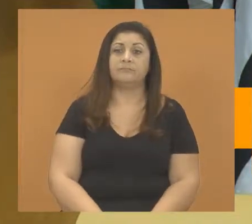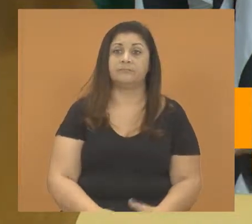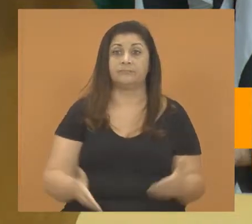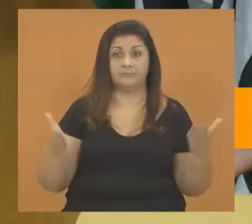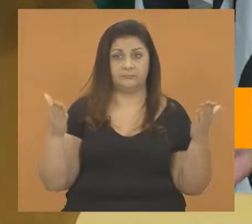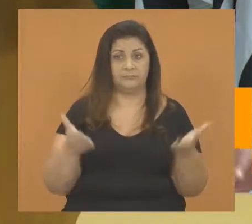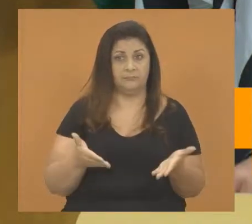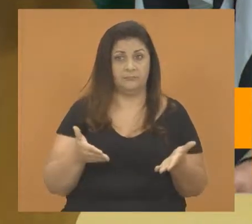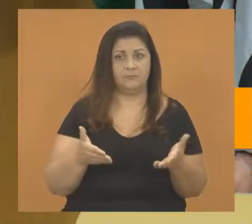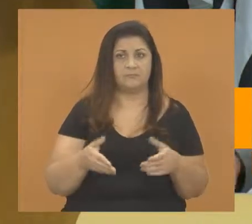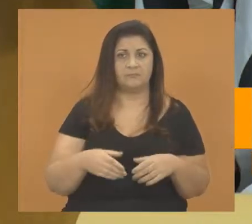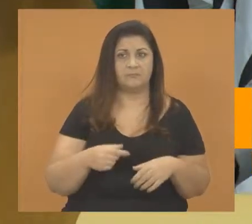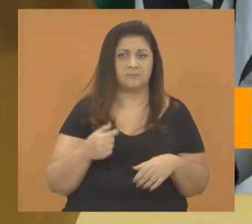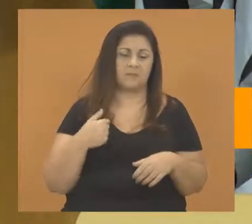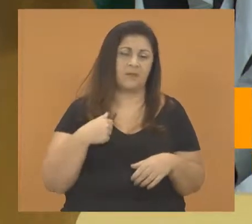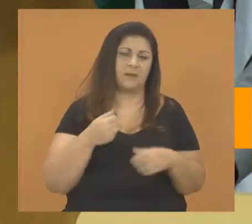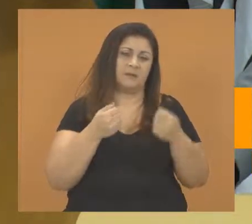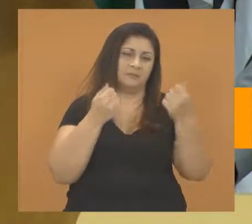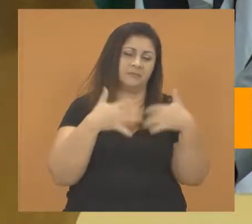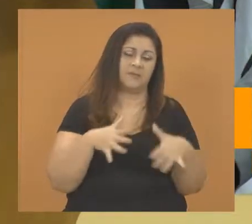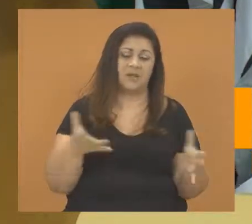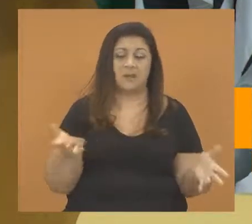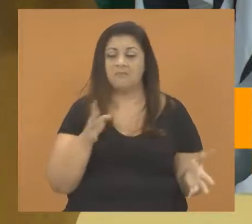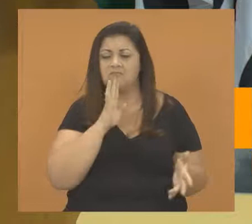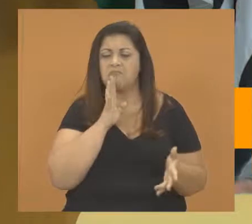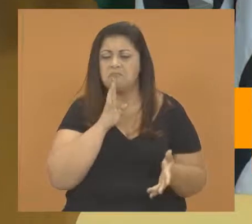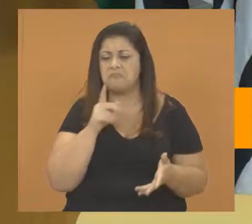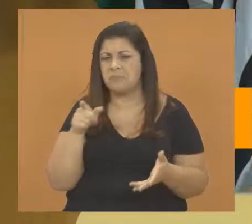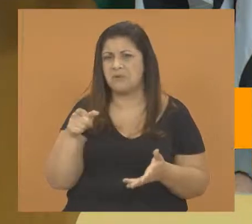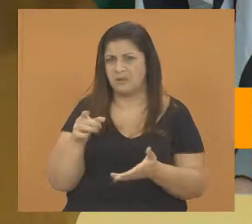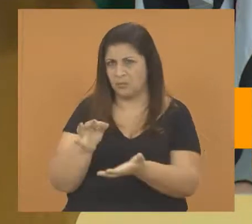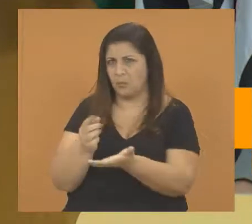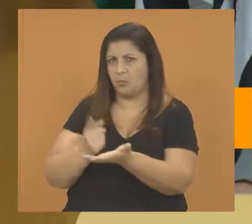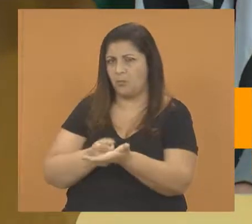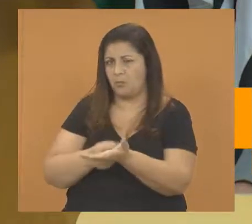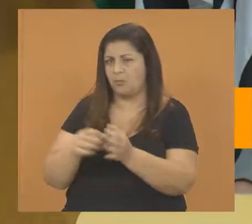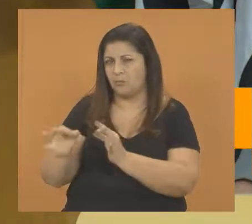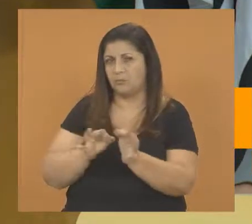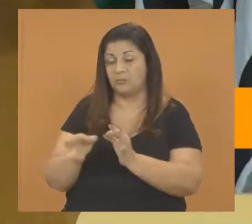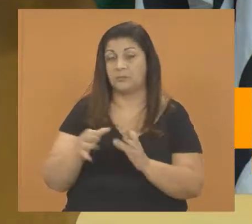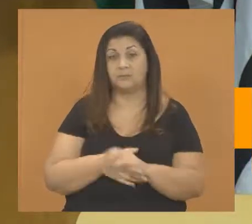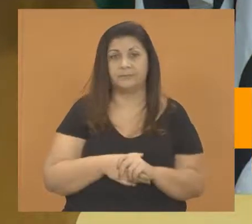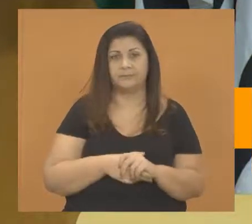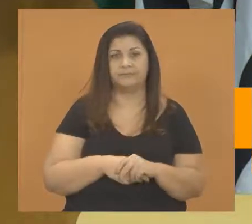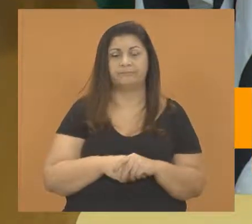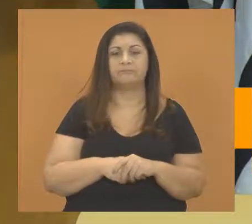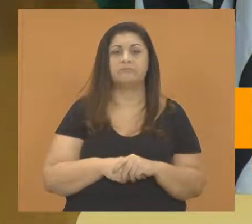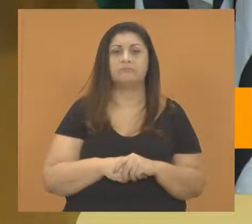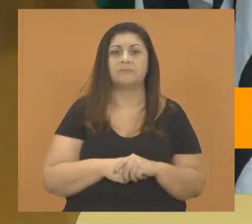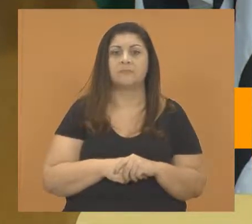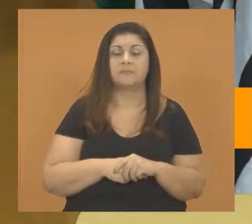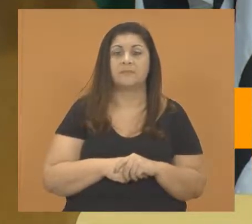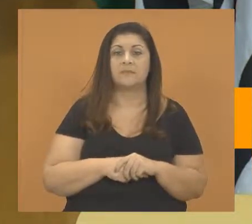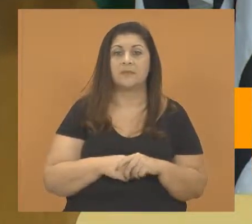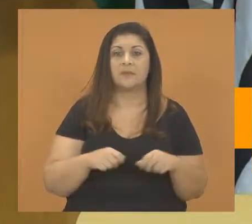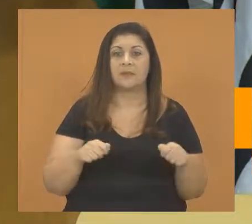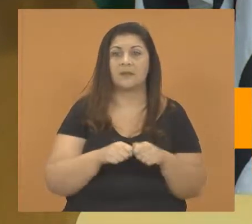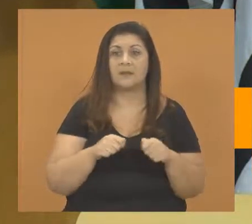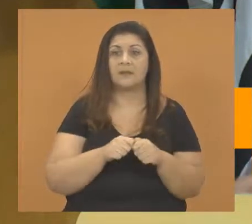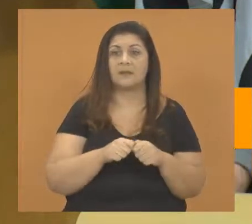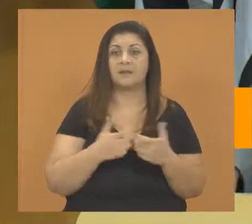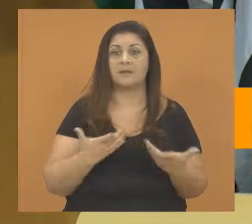aqui usando alguns argumentos que eu até conheço e reconheço a uma determinação se no tribunal de contas para que se faça